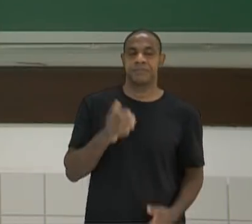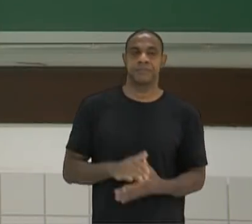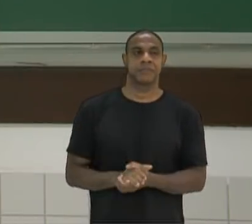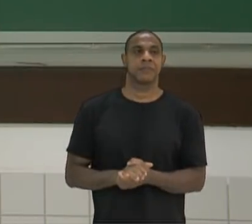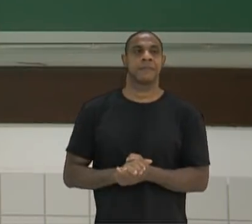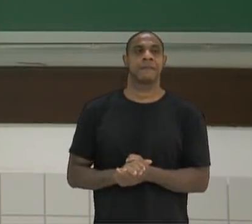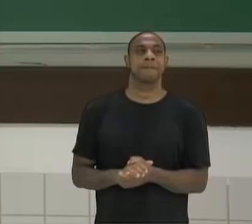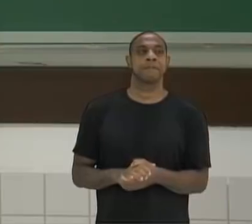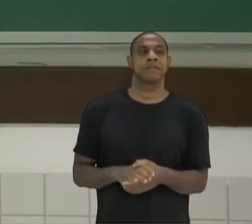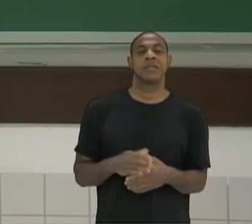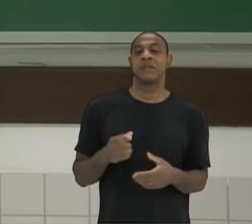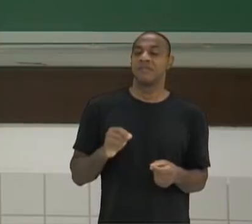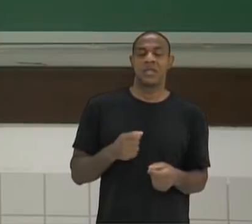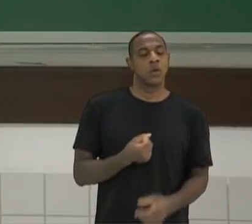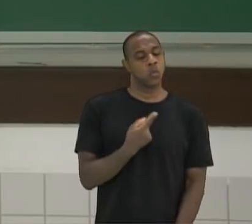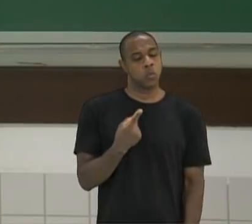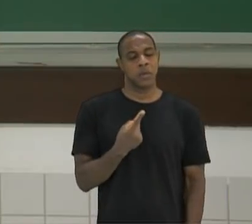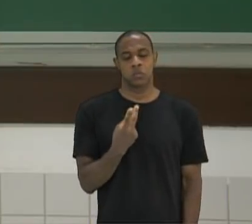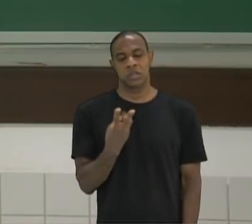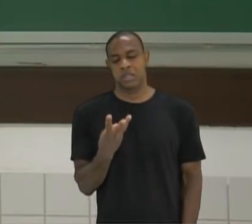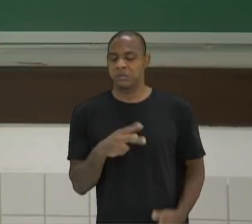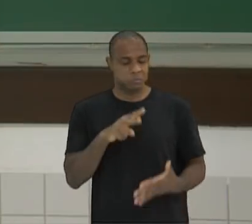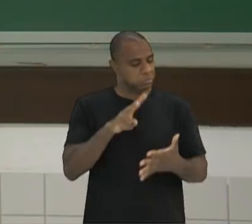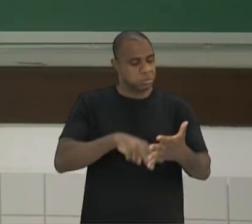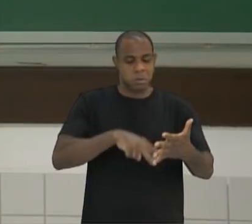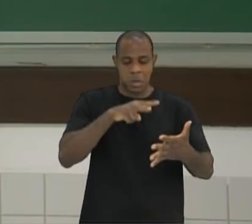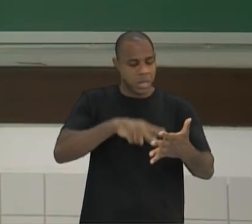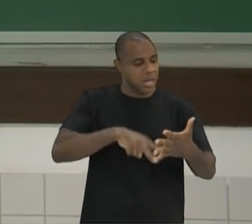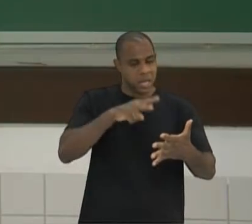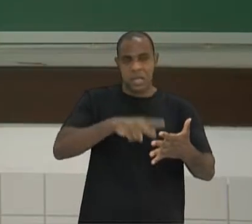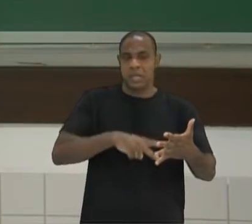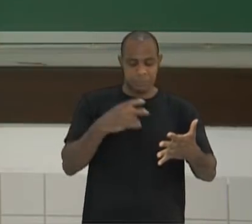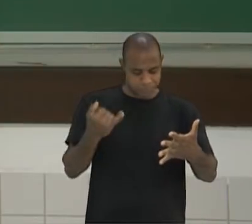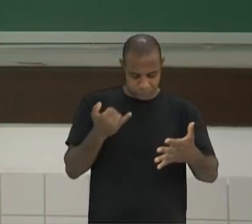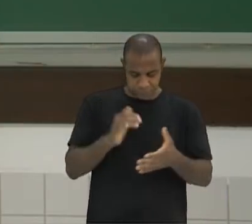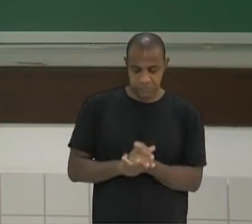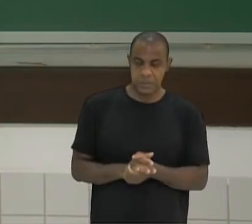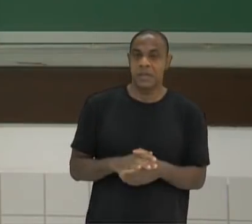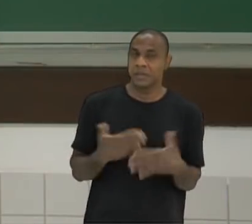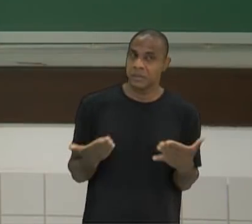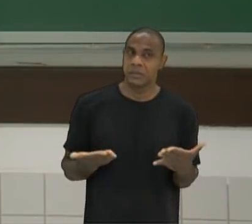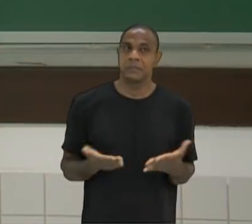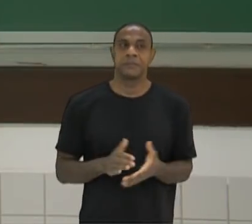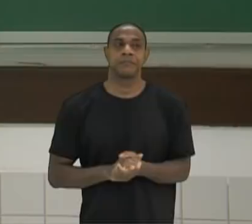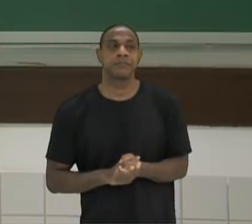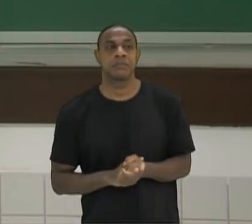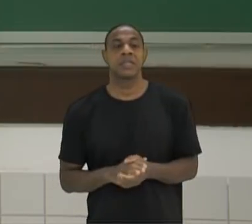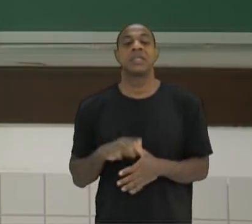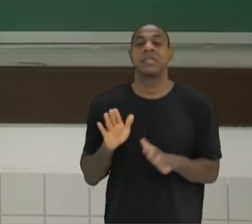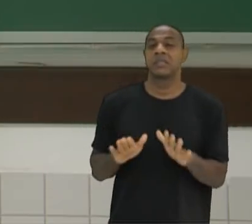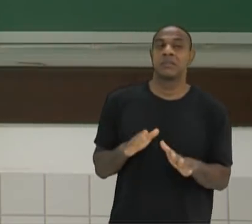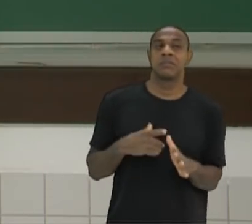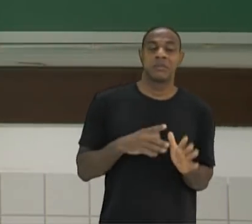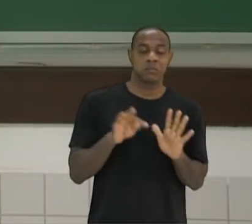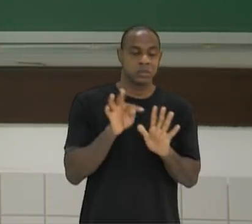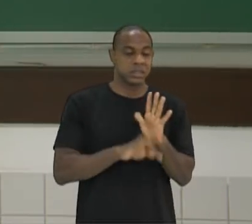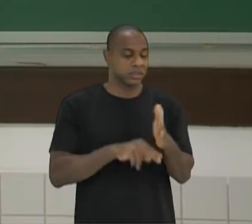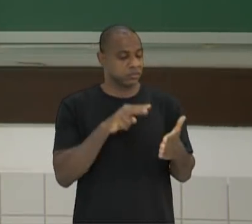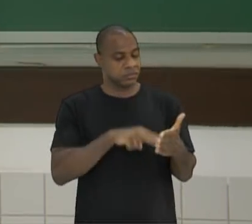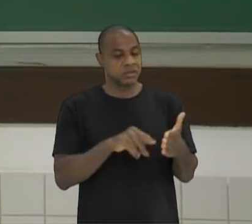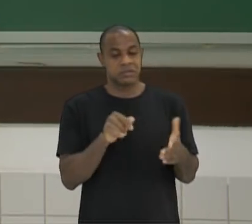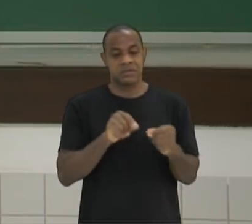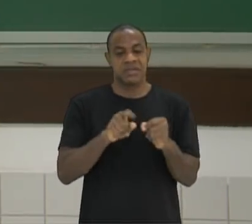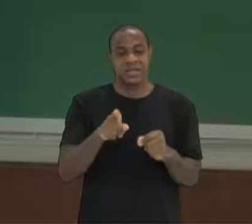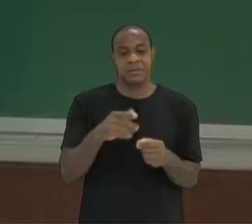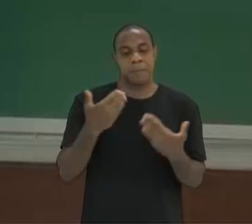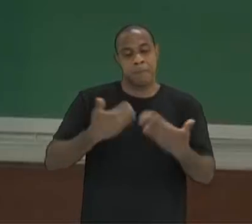releitura. 1, 2 vezes se necessário, principalmente quando se trata, né, de uma interpretação que visa a fazer uma